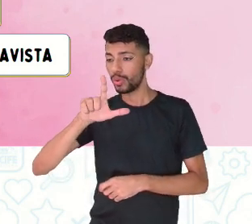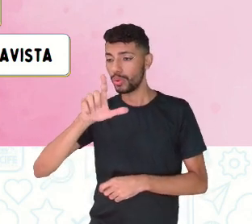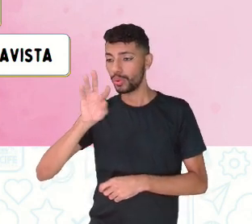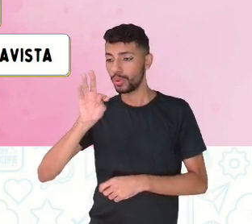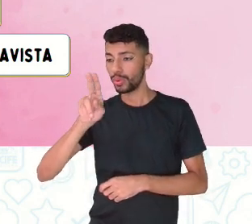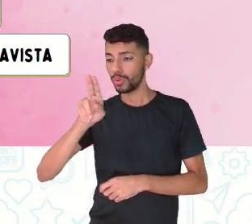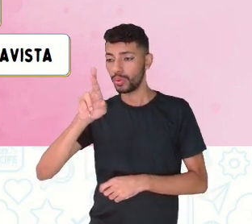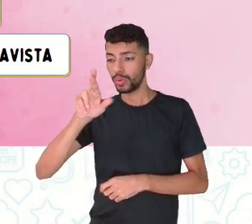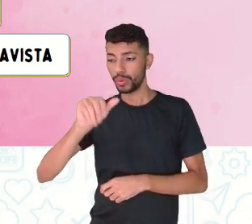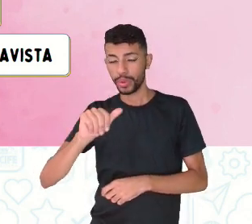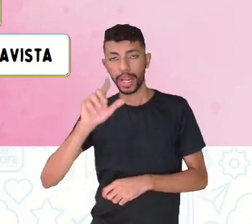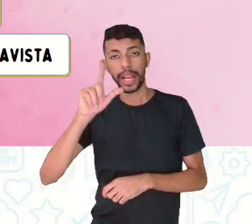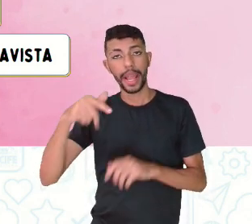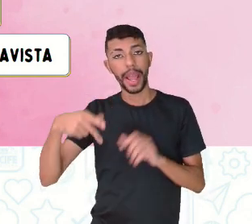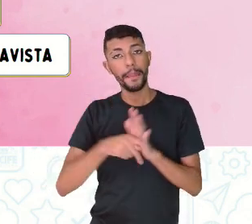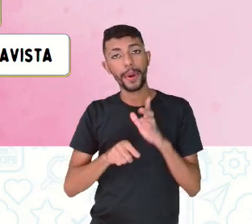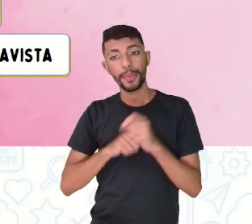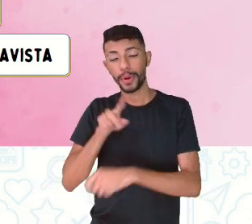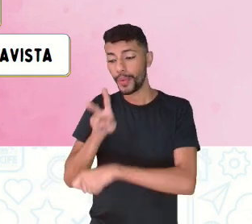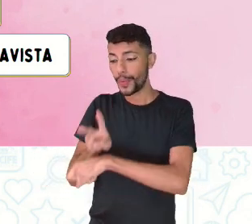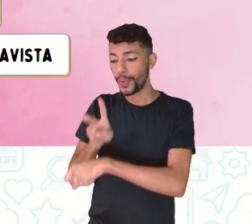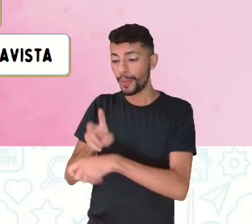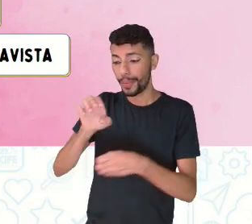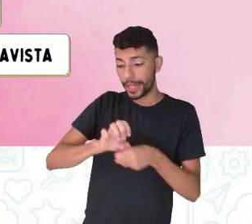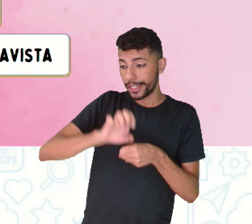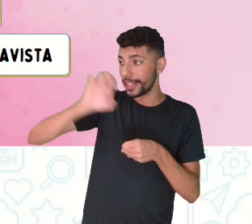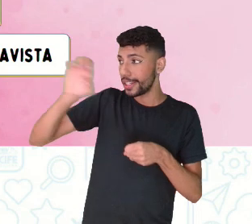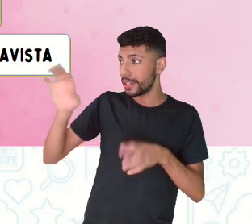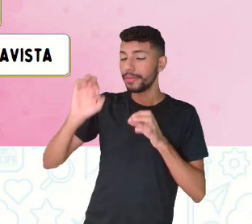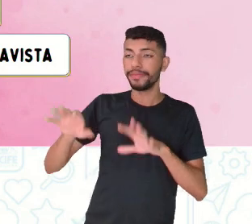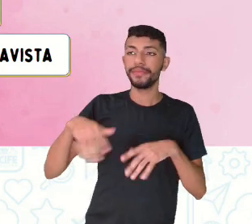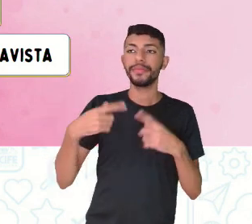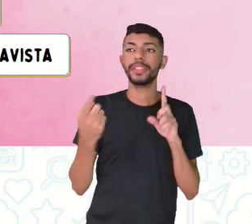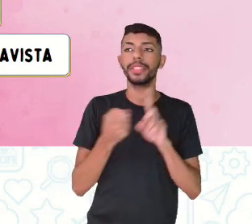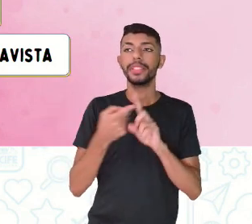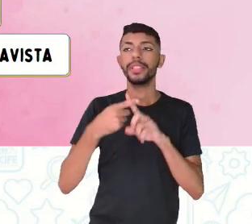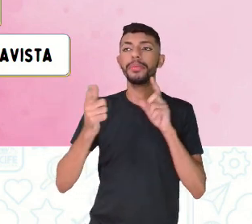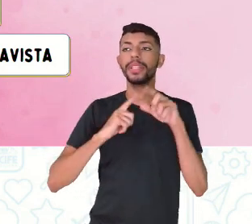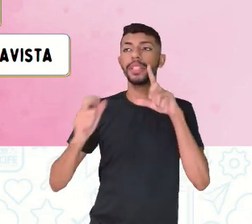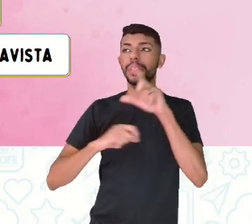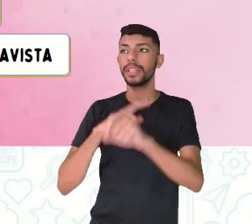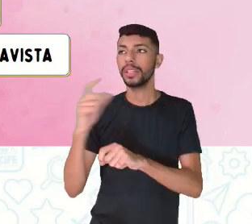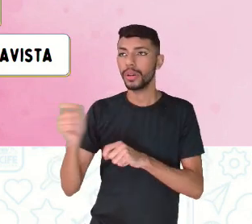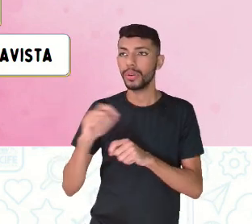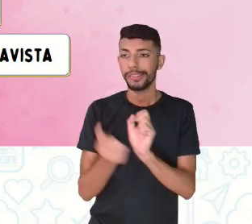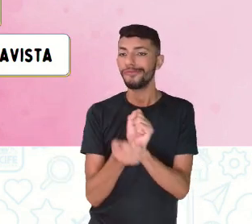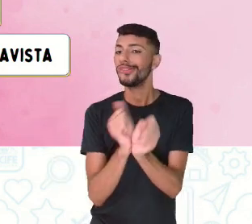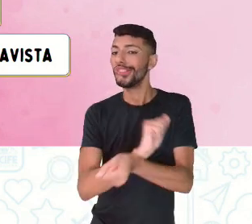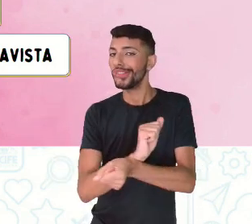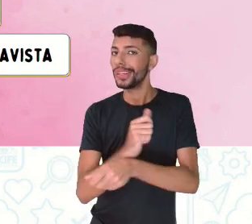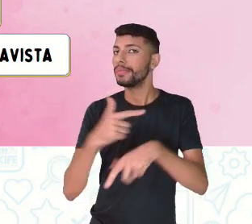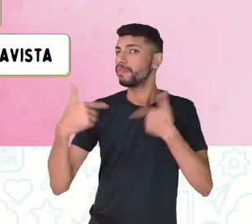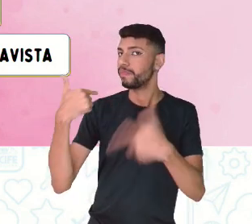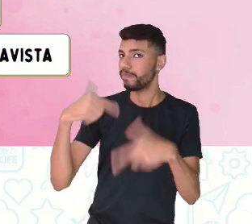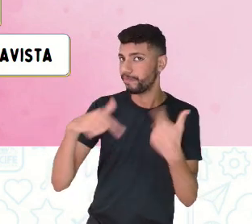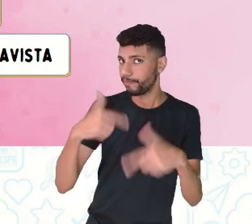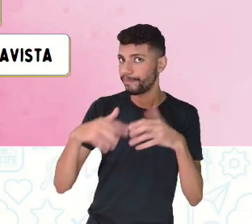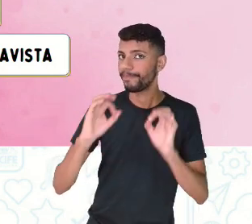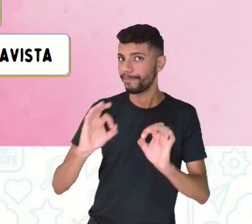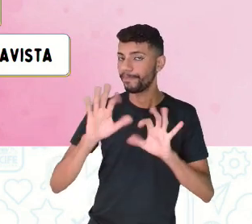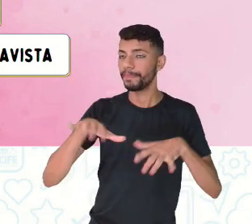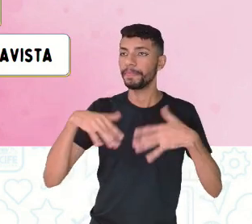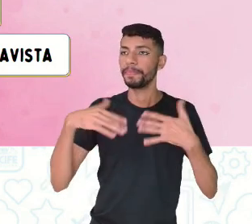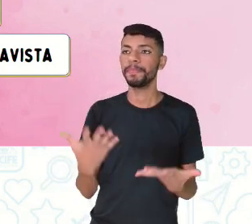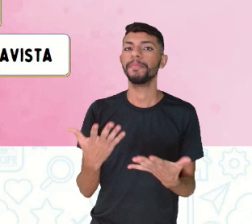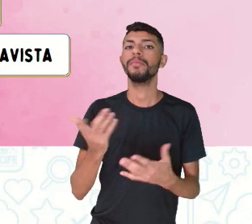agriculturas, né, cultivo para exportação, e existia a mão de obra escravista, certo? Então,